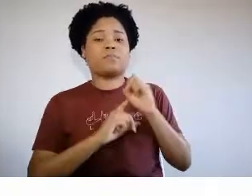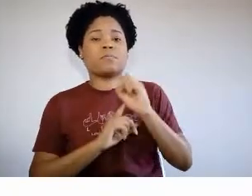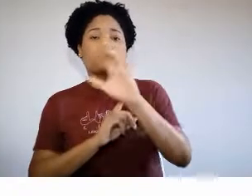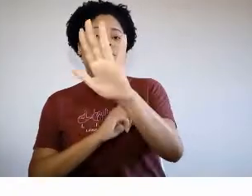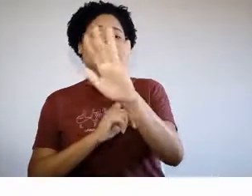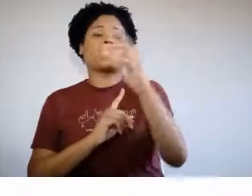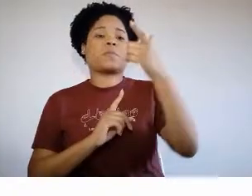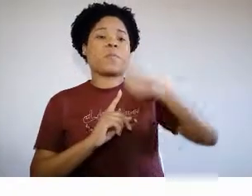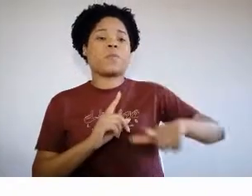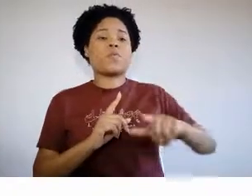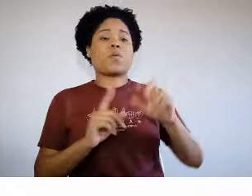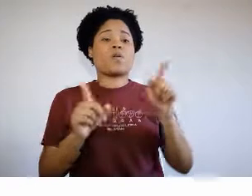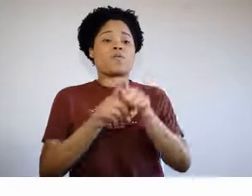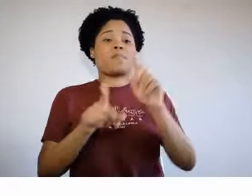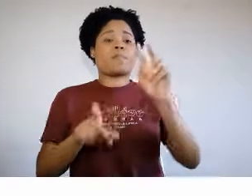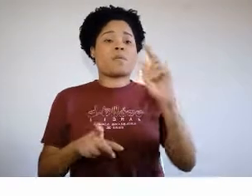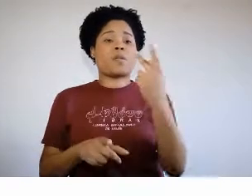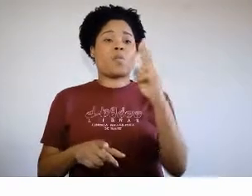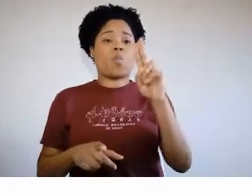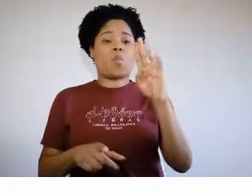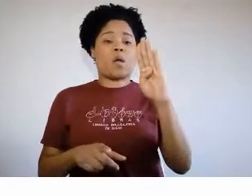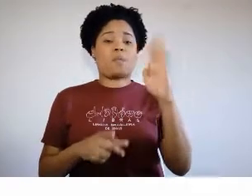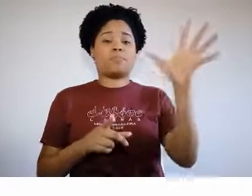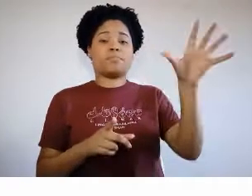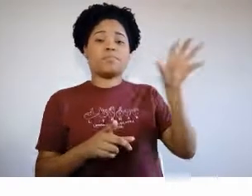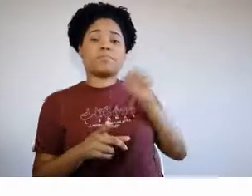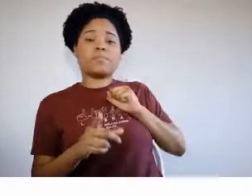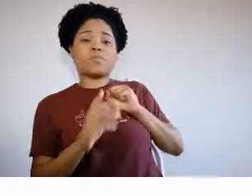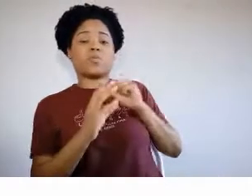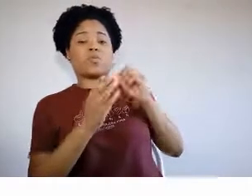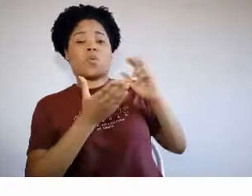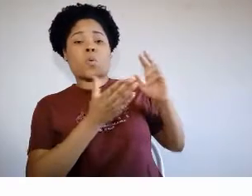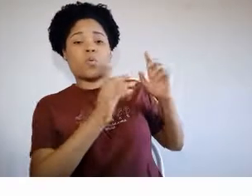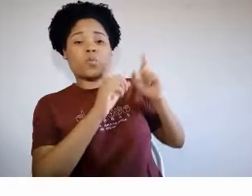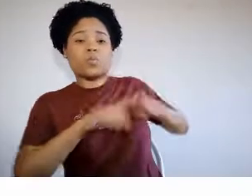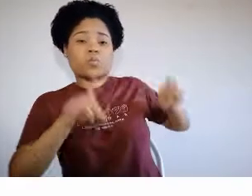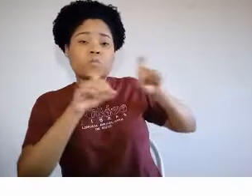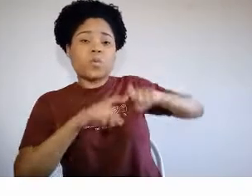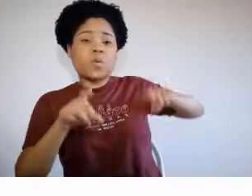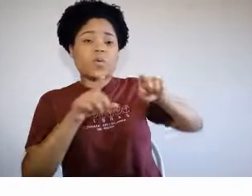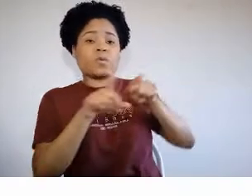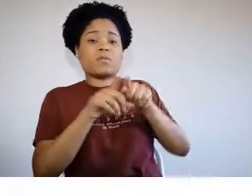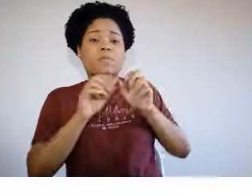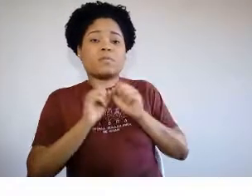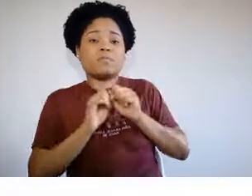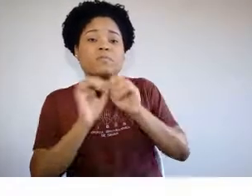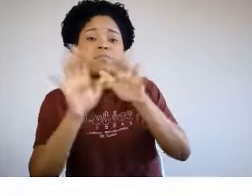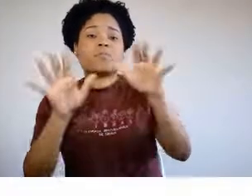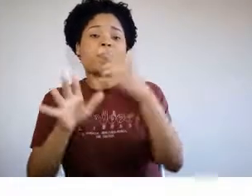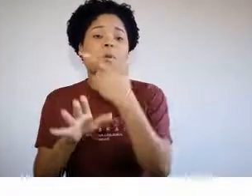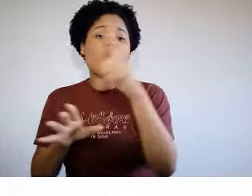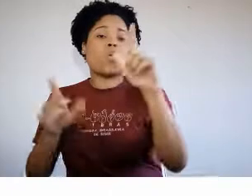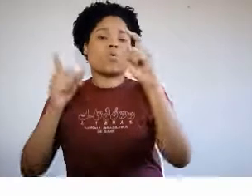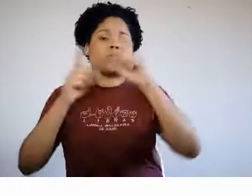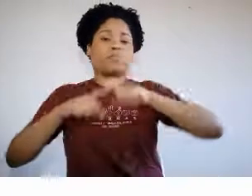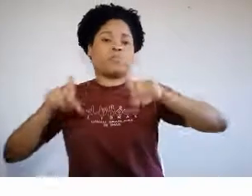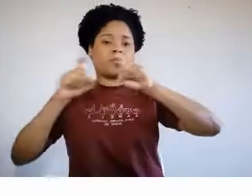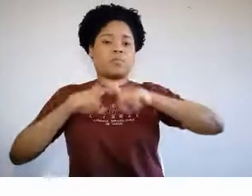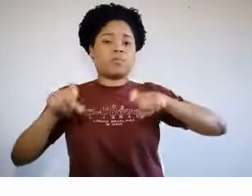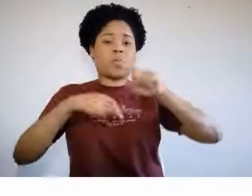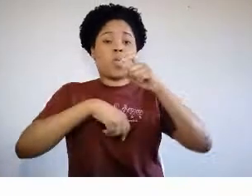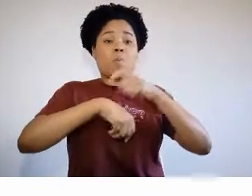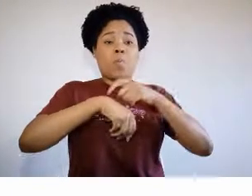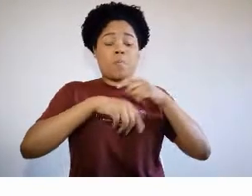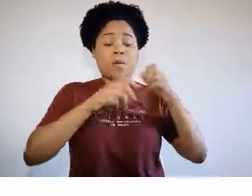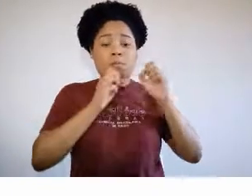de um repetidor. E o hub recebe os dados vindos de um computador e os transmite às outras